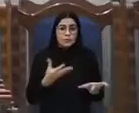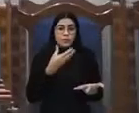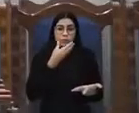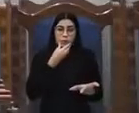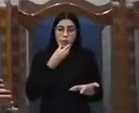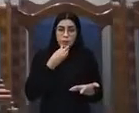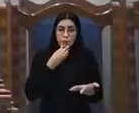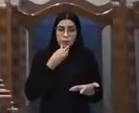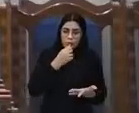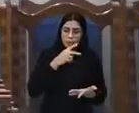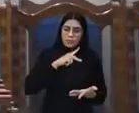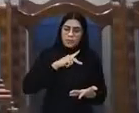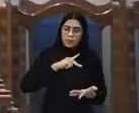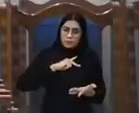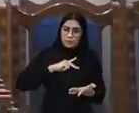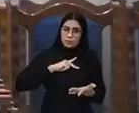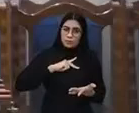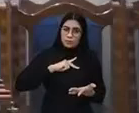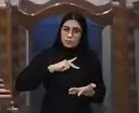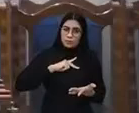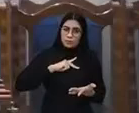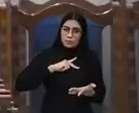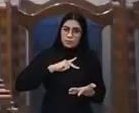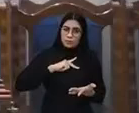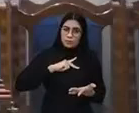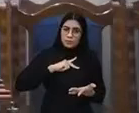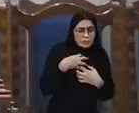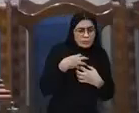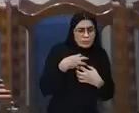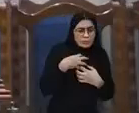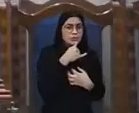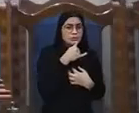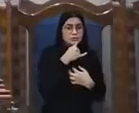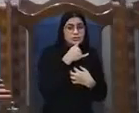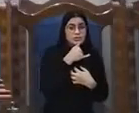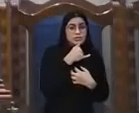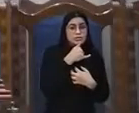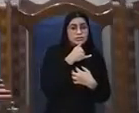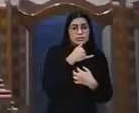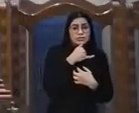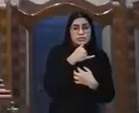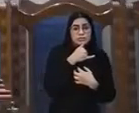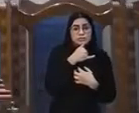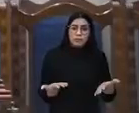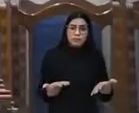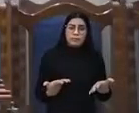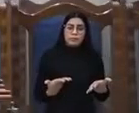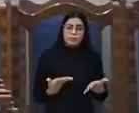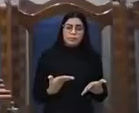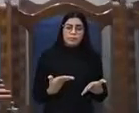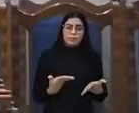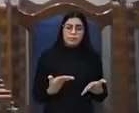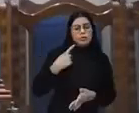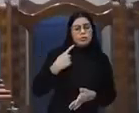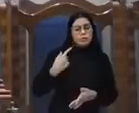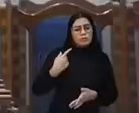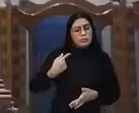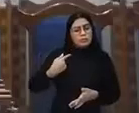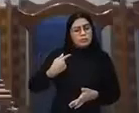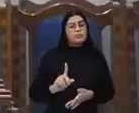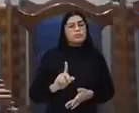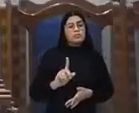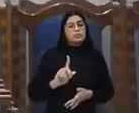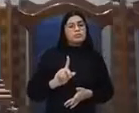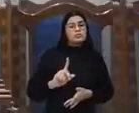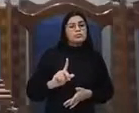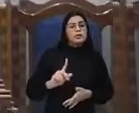cidade tão entregue à idolatria. Então Paulo vai disputar com eles pela palavra de Deus.